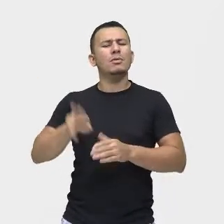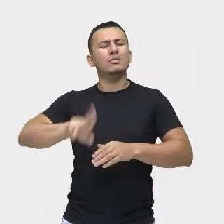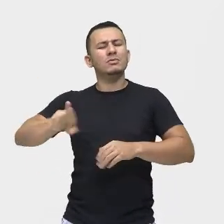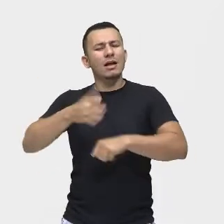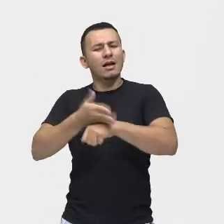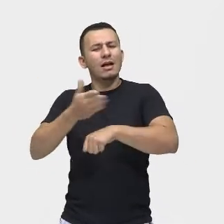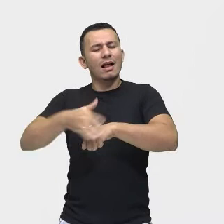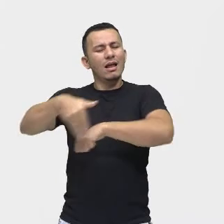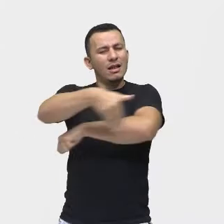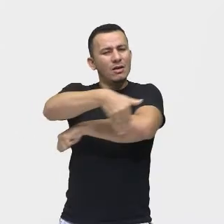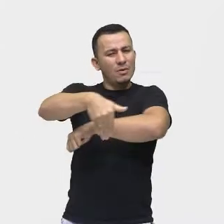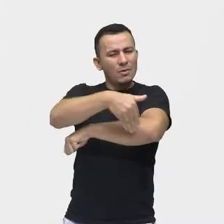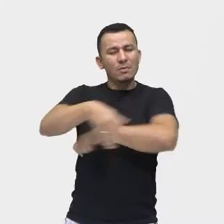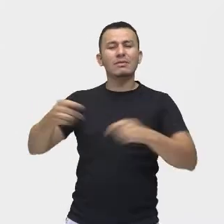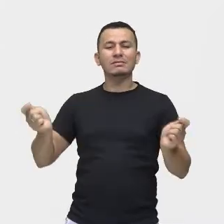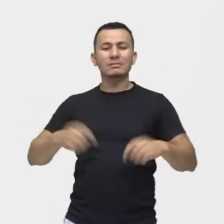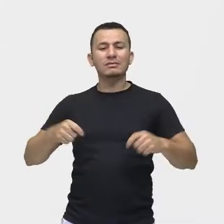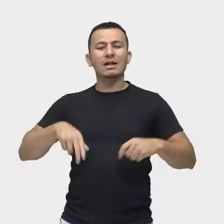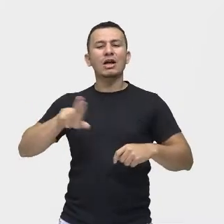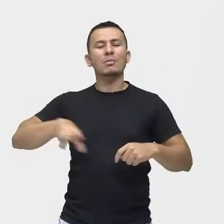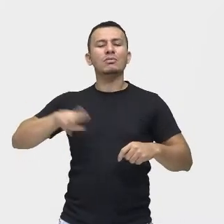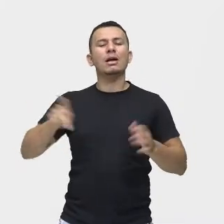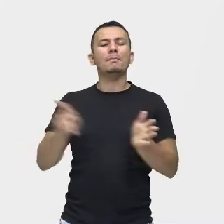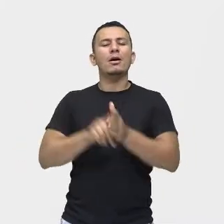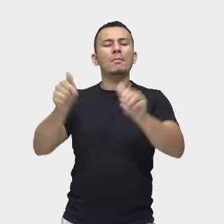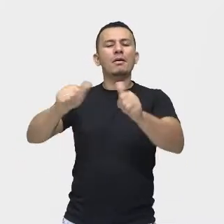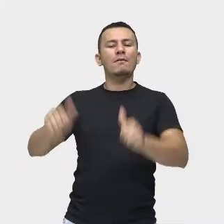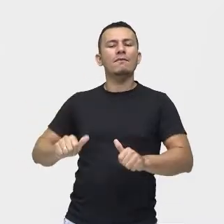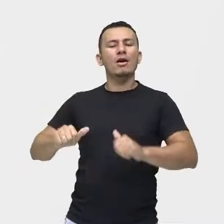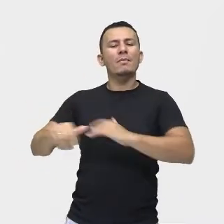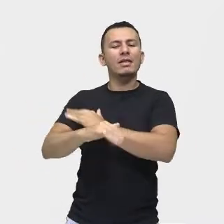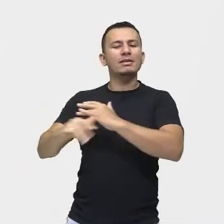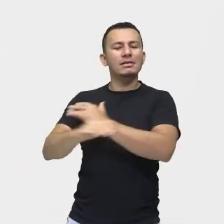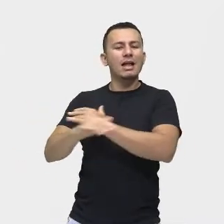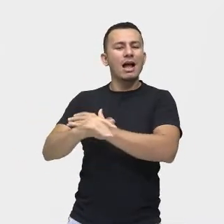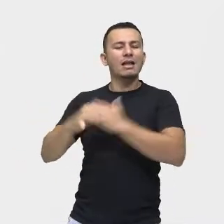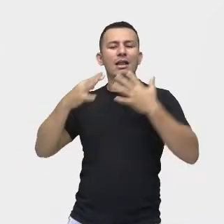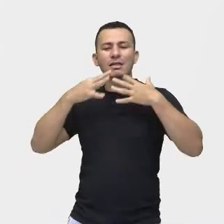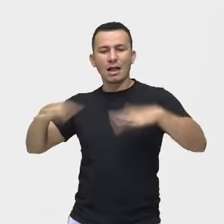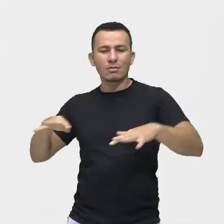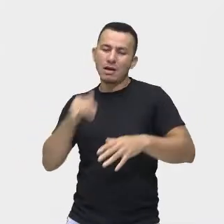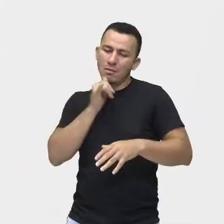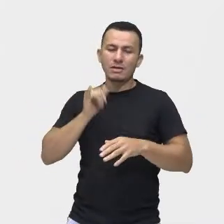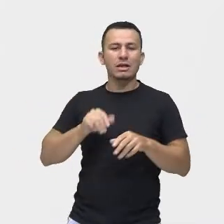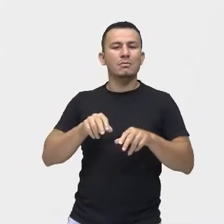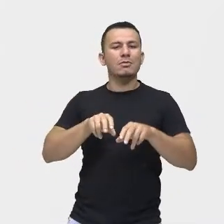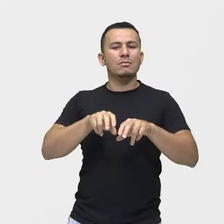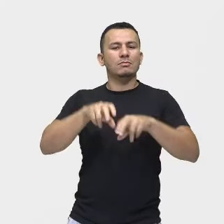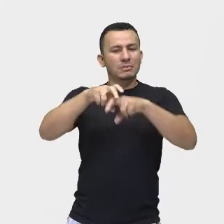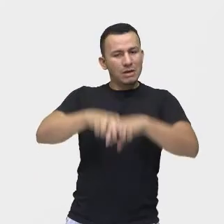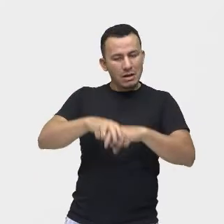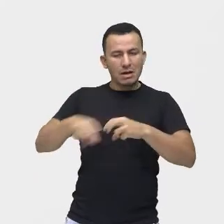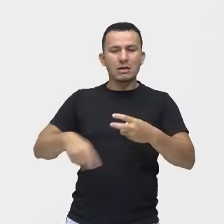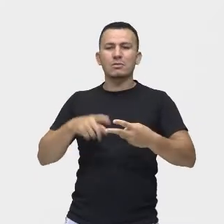os praticantes utilizam a arquitetura da cidade, por exemplo, bancos, escadas e